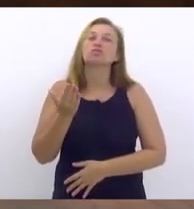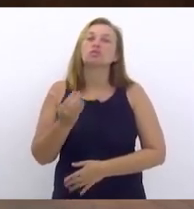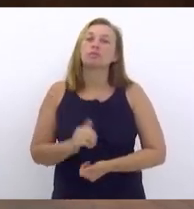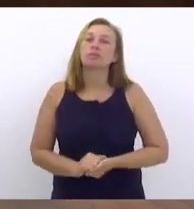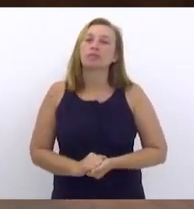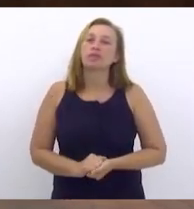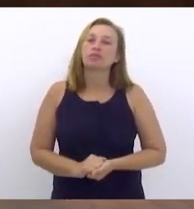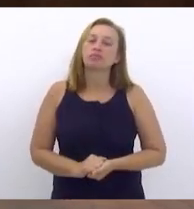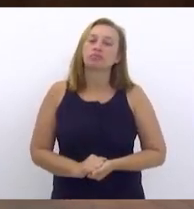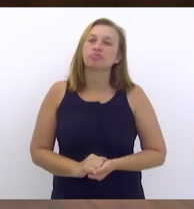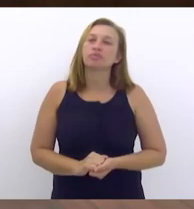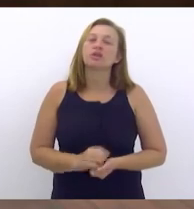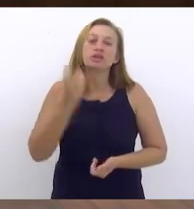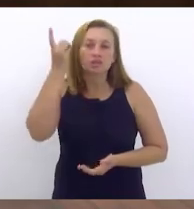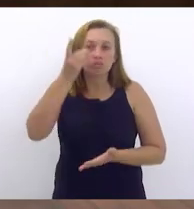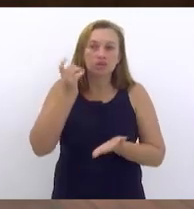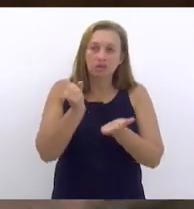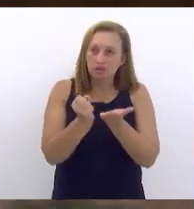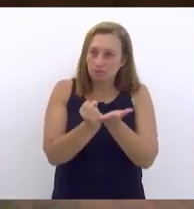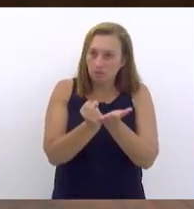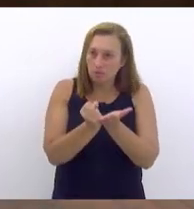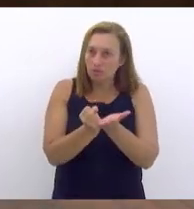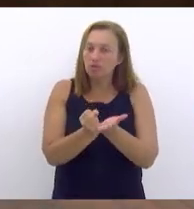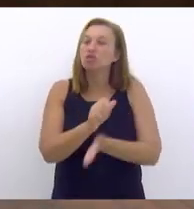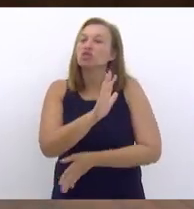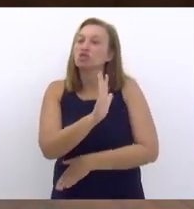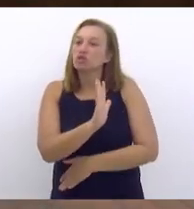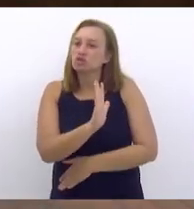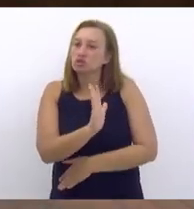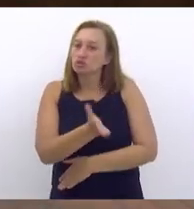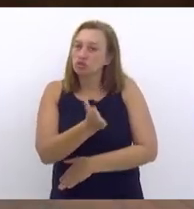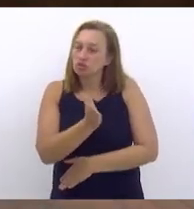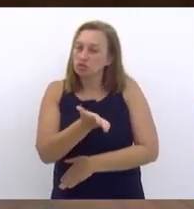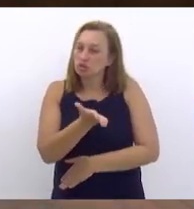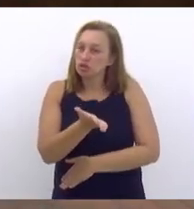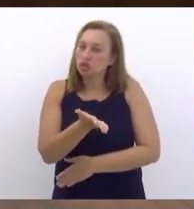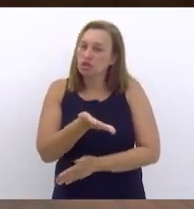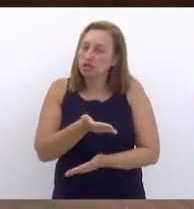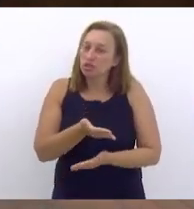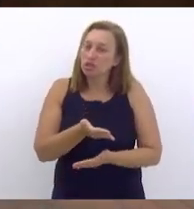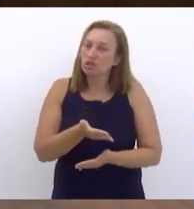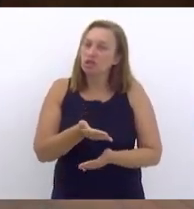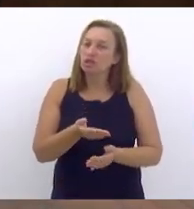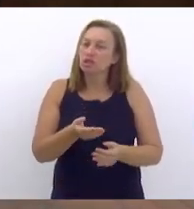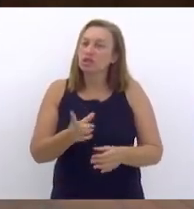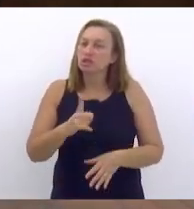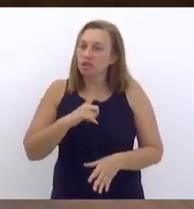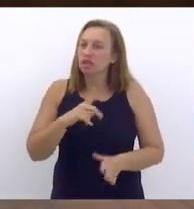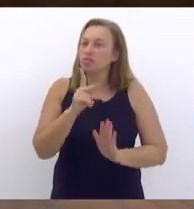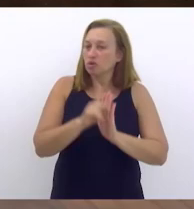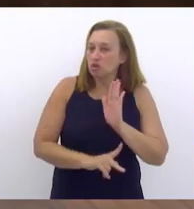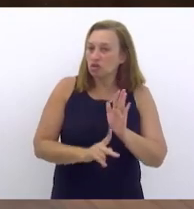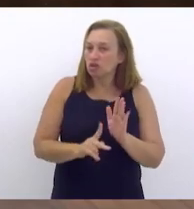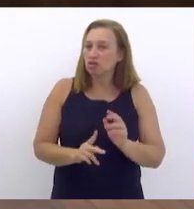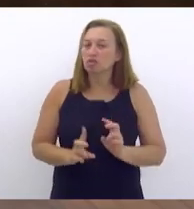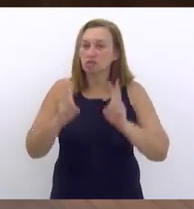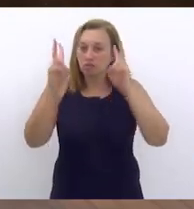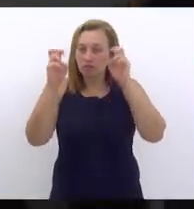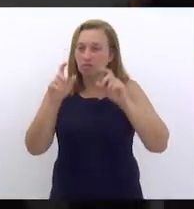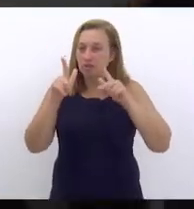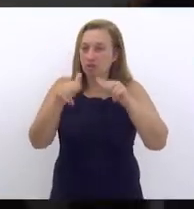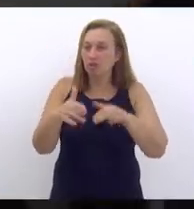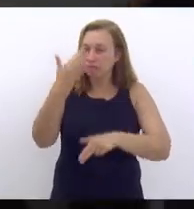entendimento que o deputado Samuel Malafaia já trilhou por essa vereda.